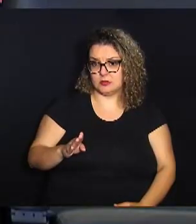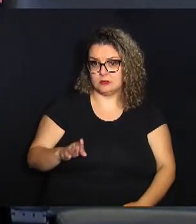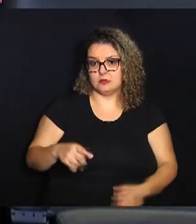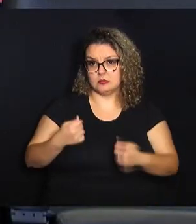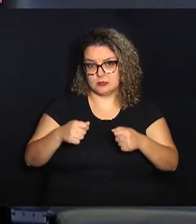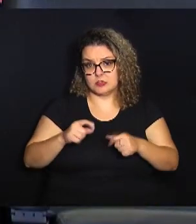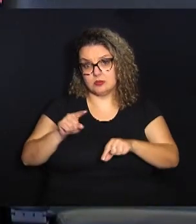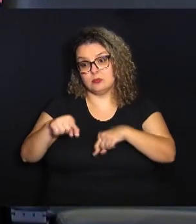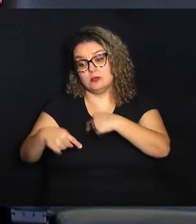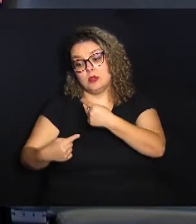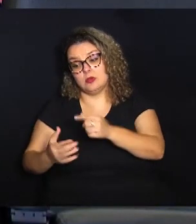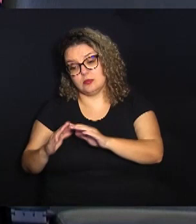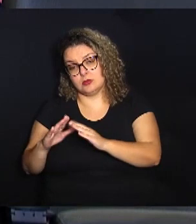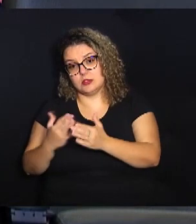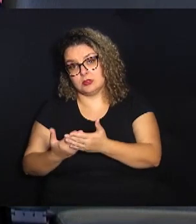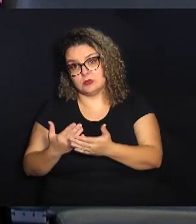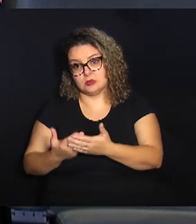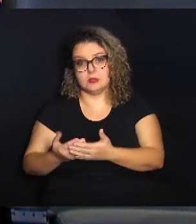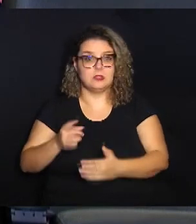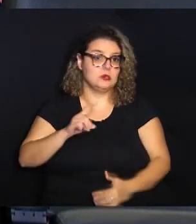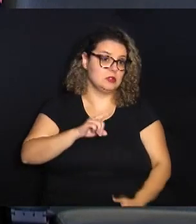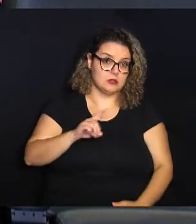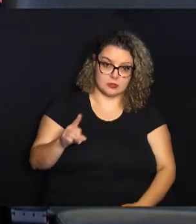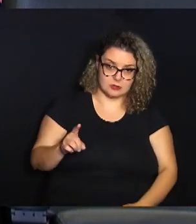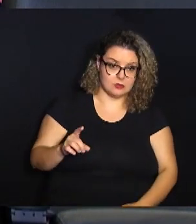ter uma outra escola que não seja,